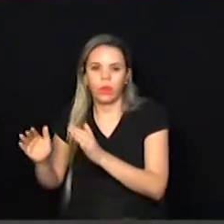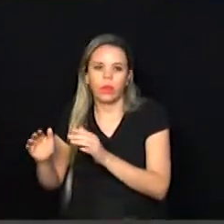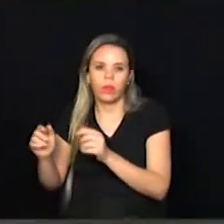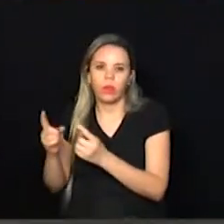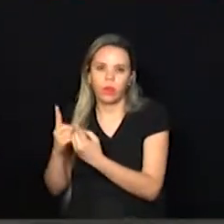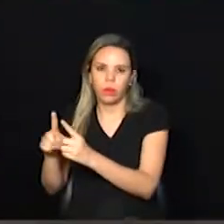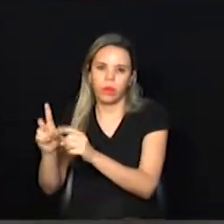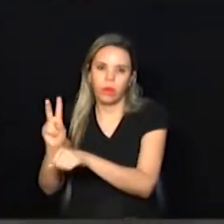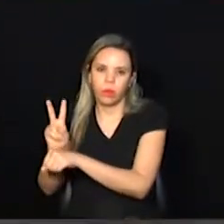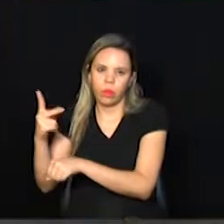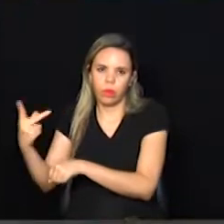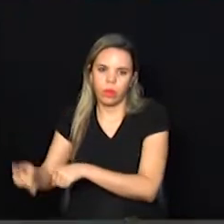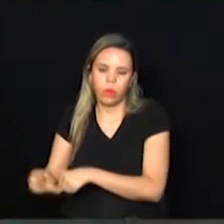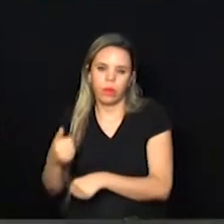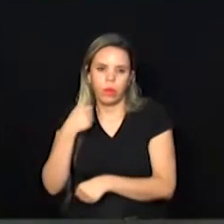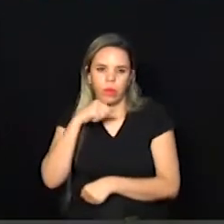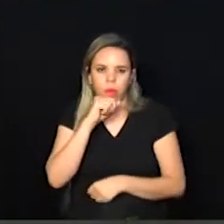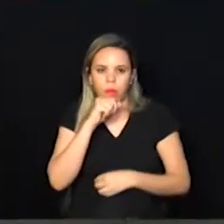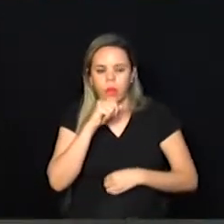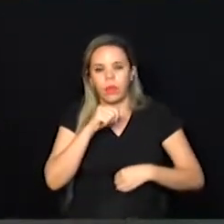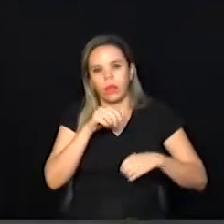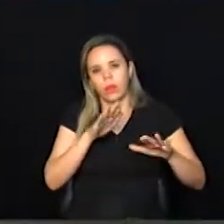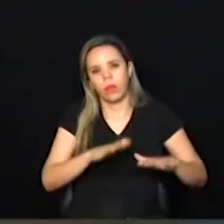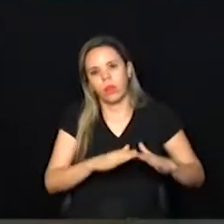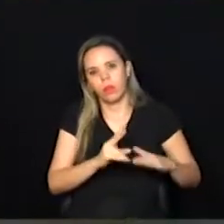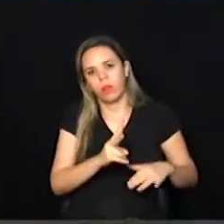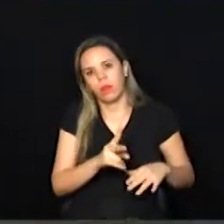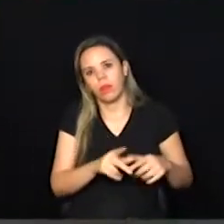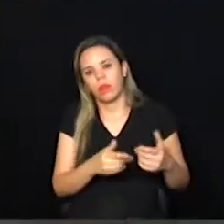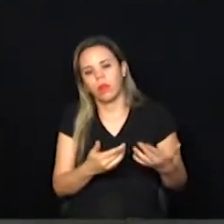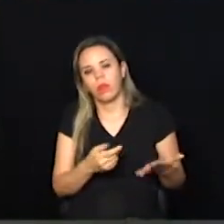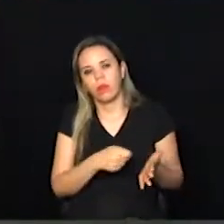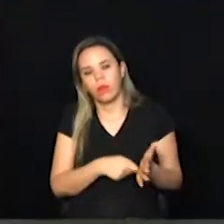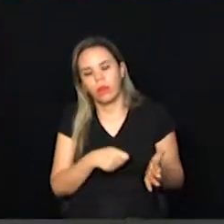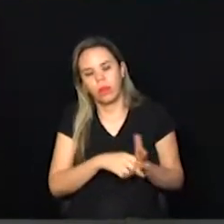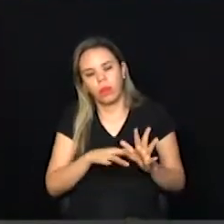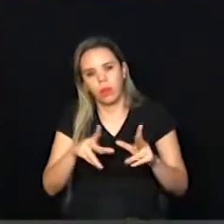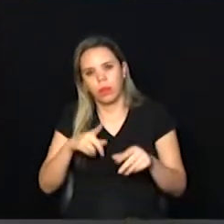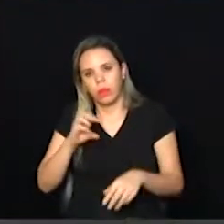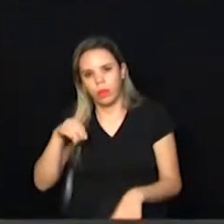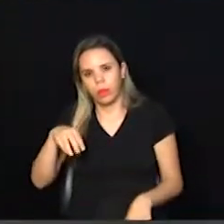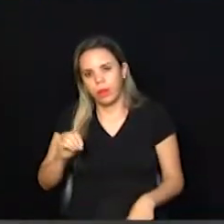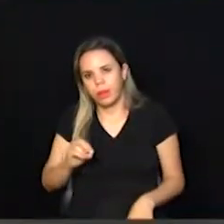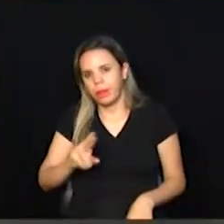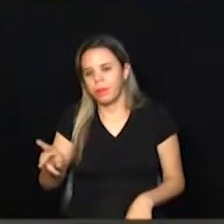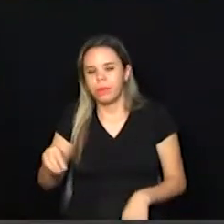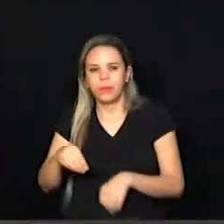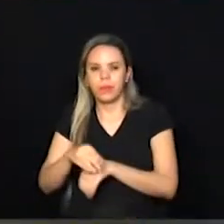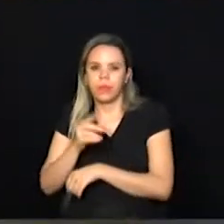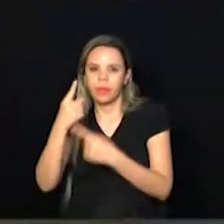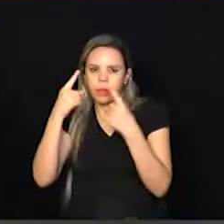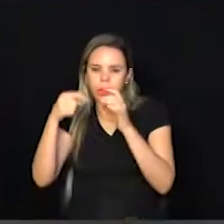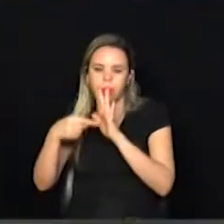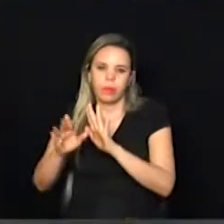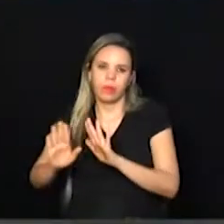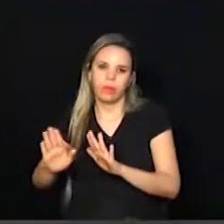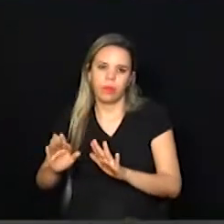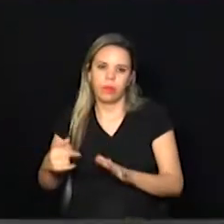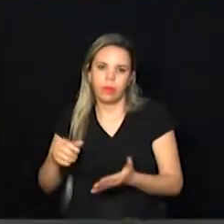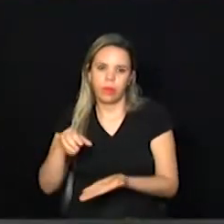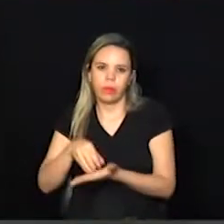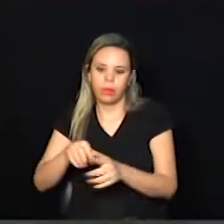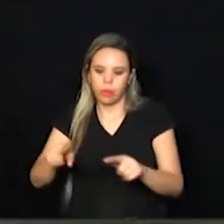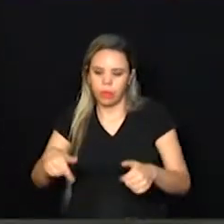pessoa cuidando, enquanto a mãe fica lá. Então, e tudo que tem no SEAMO não é para remeter à violência. Então, é uma sala